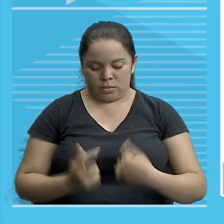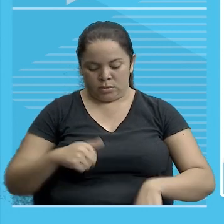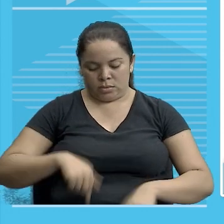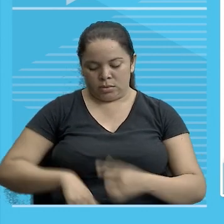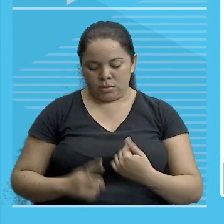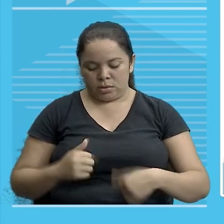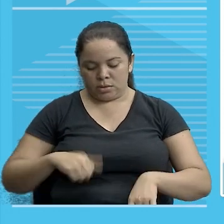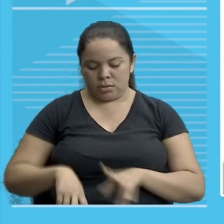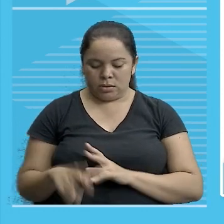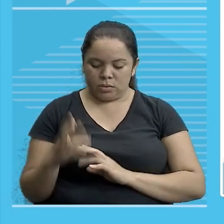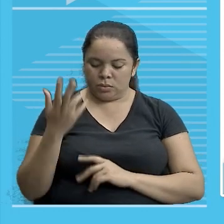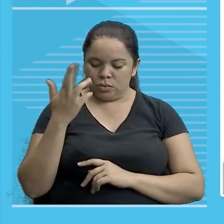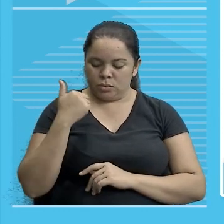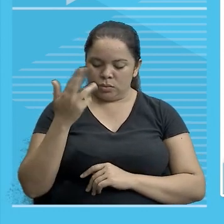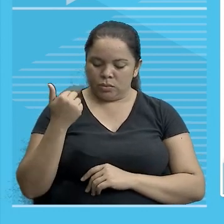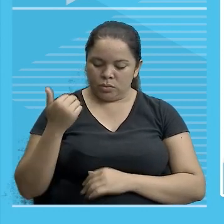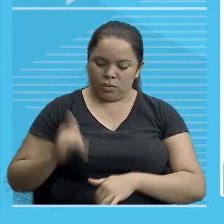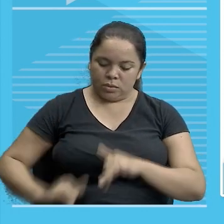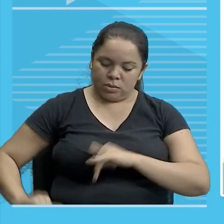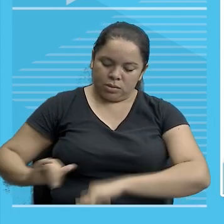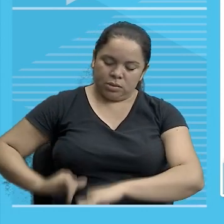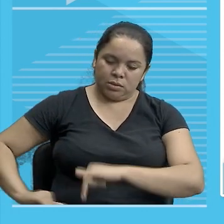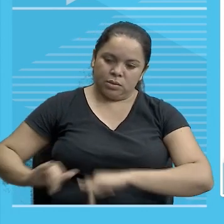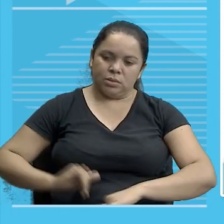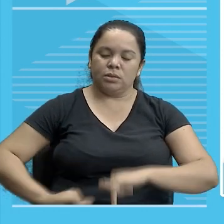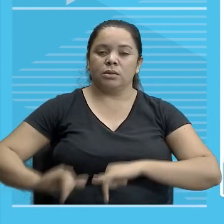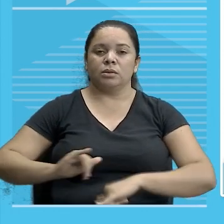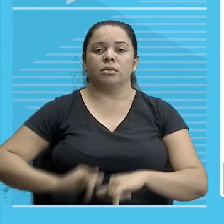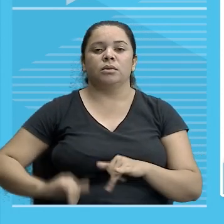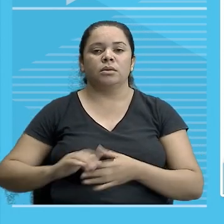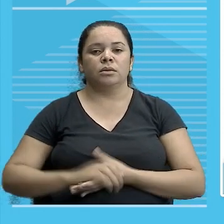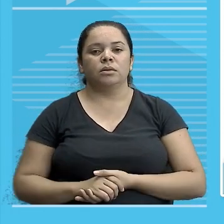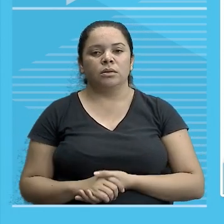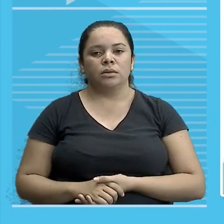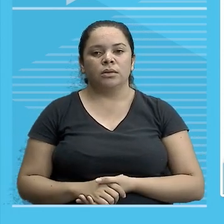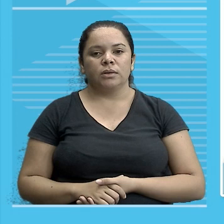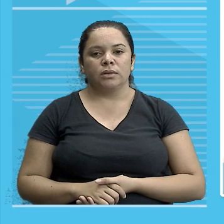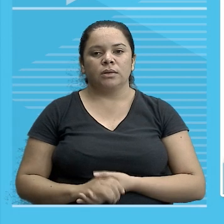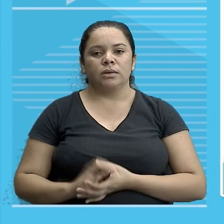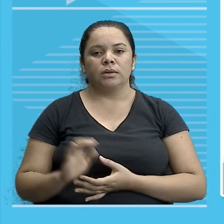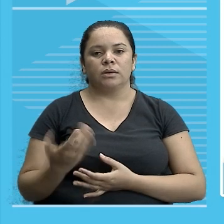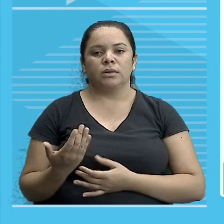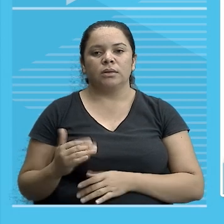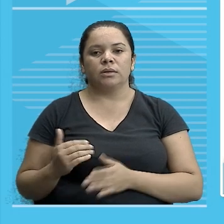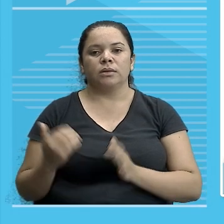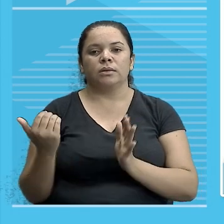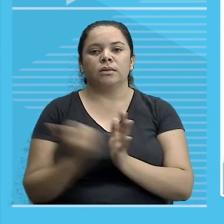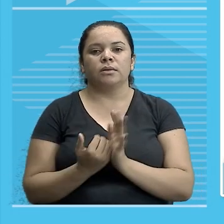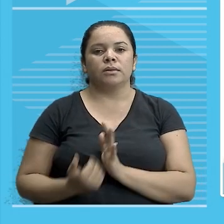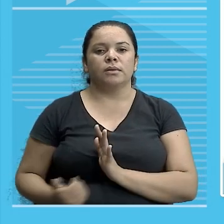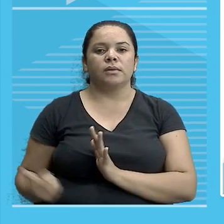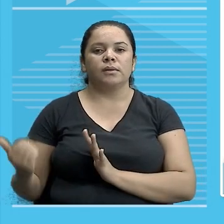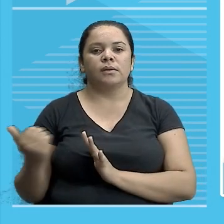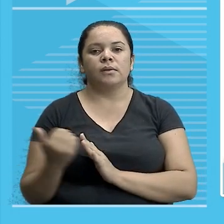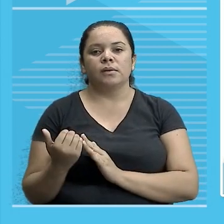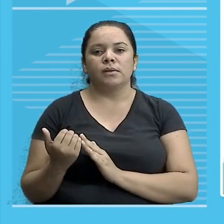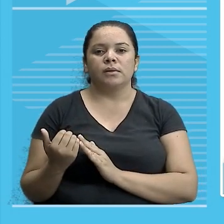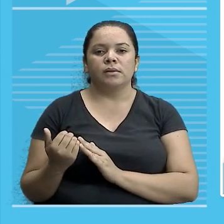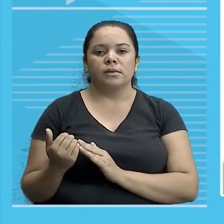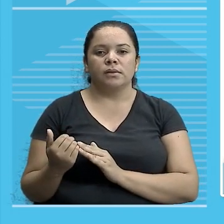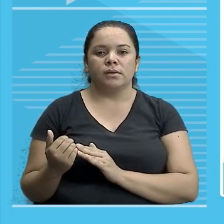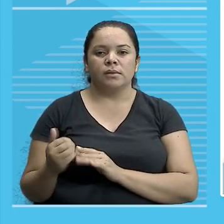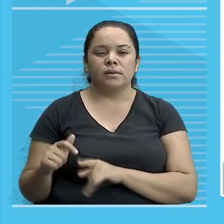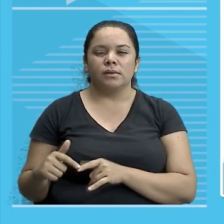os nutrientes acontecem em sua maior proporção. Portanto, se eu removo